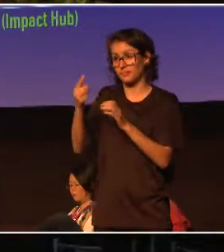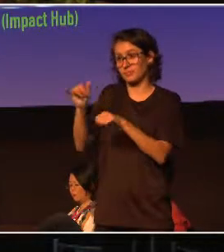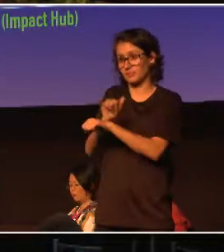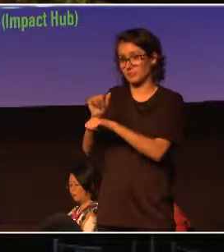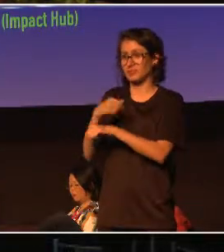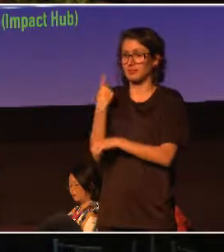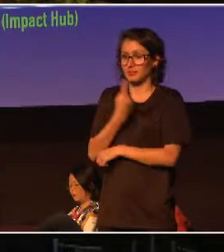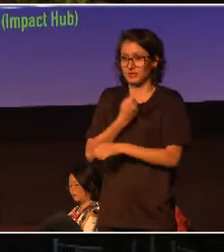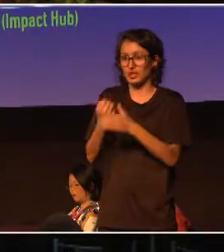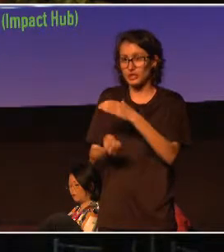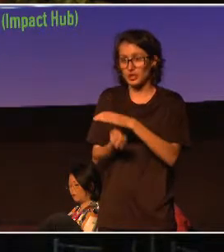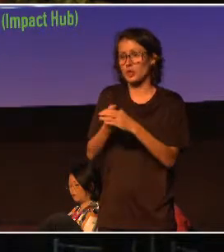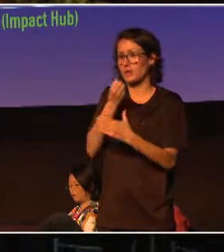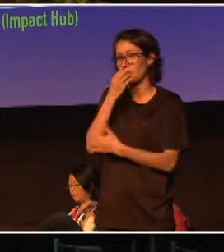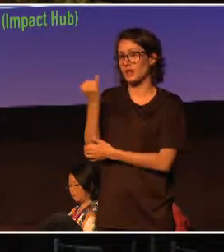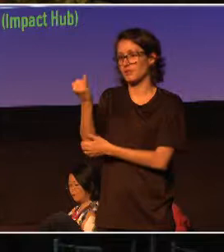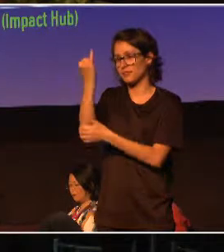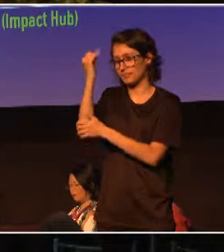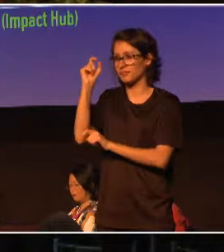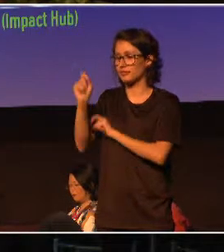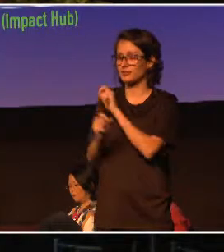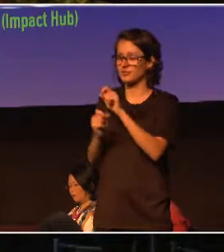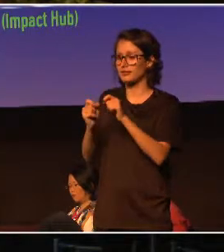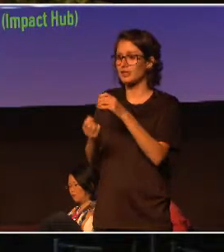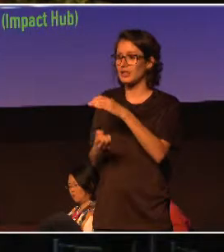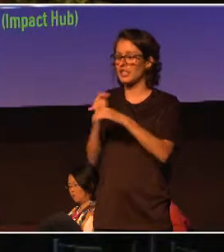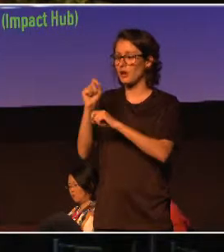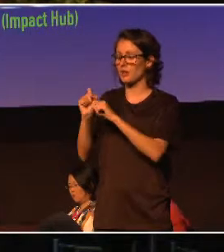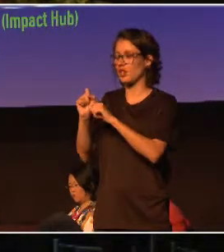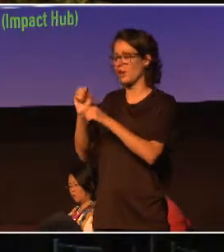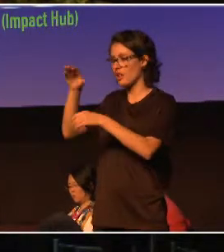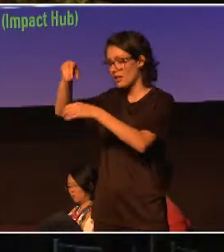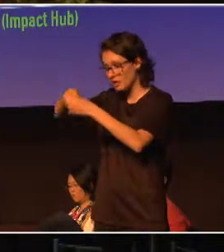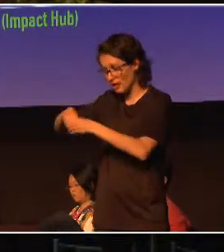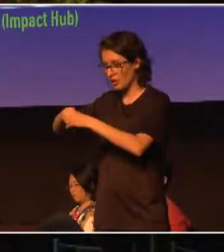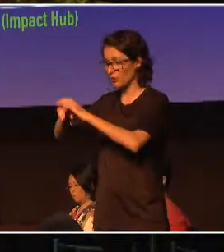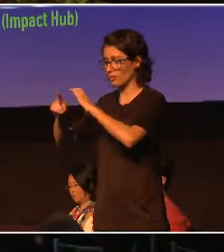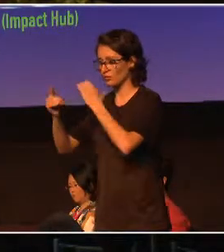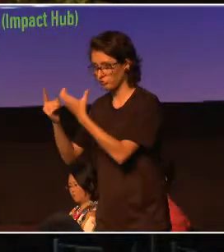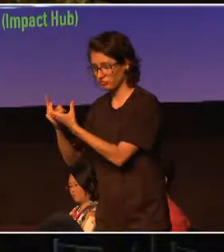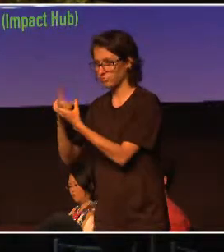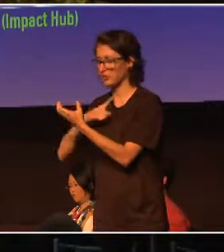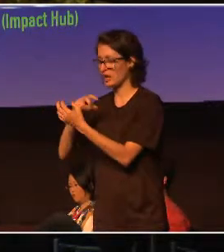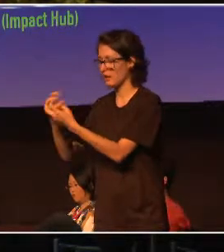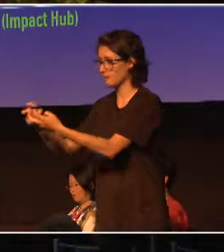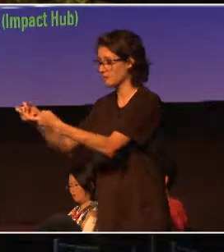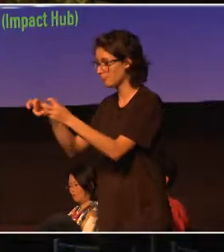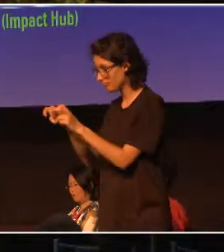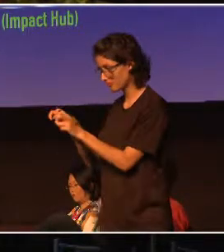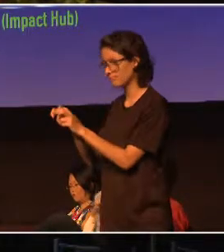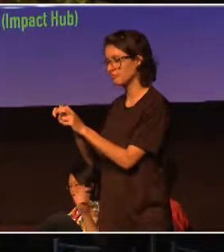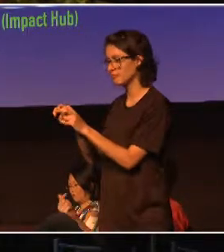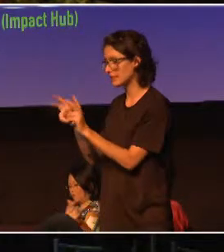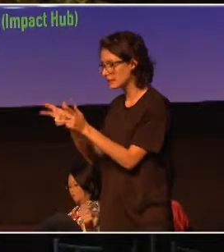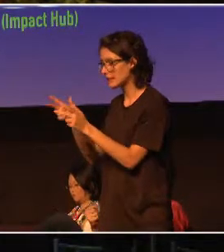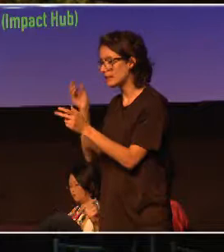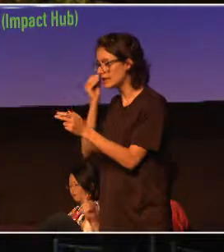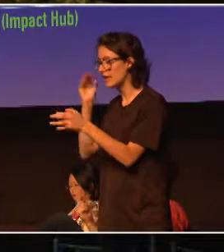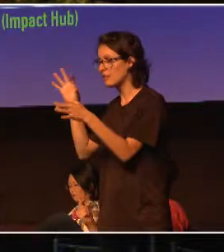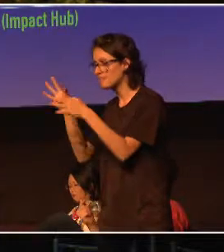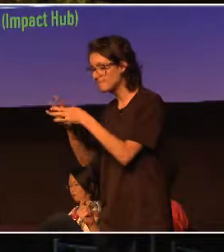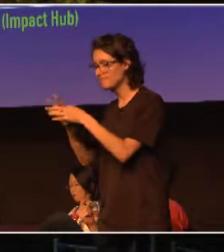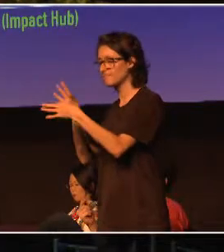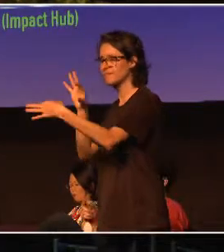para a comunidade quando ela vai crescendo, é você criar círculos dentro da própria comunidade. Então, para manter essa relação